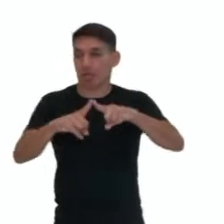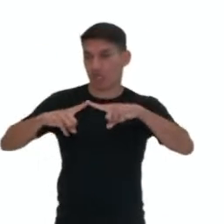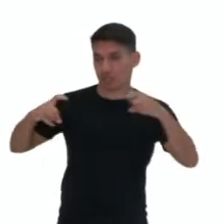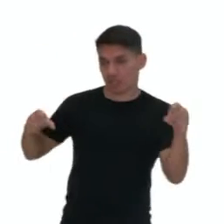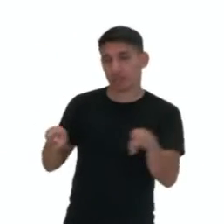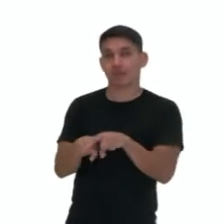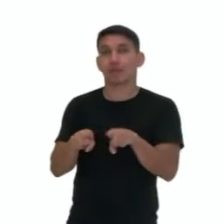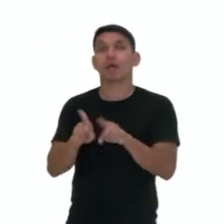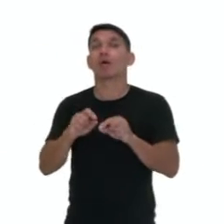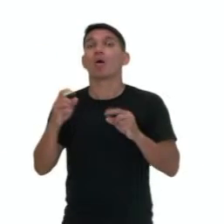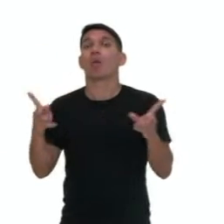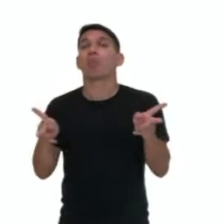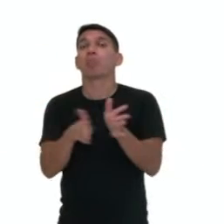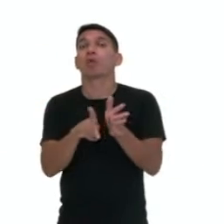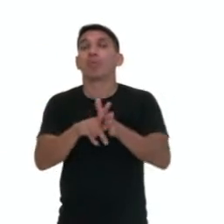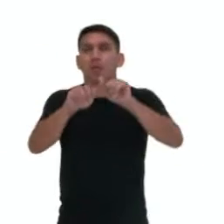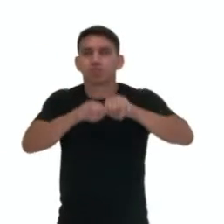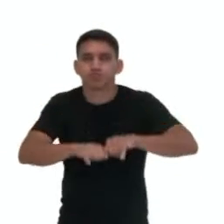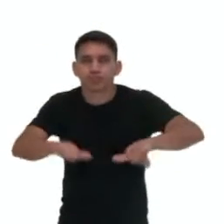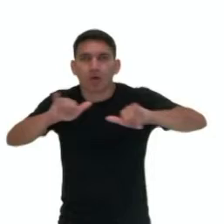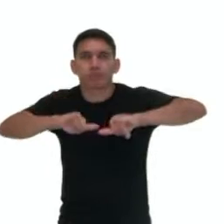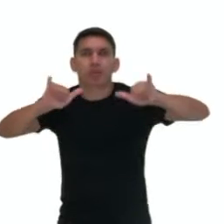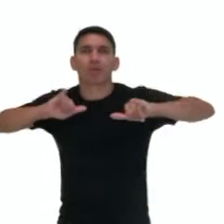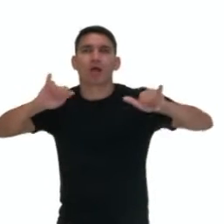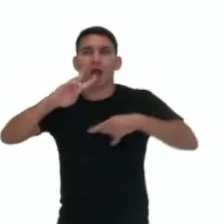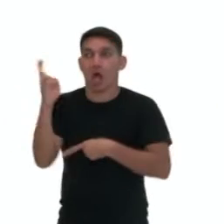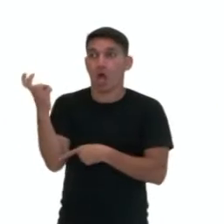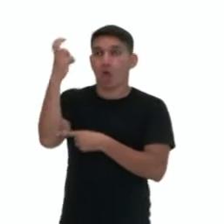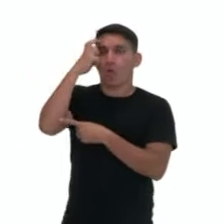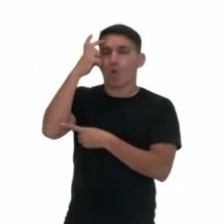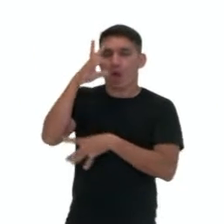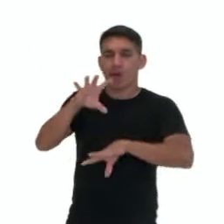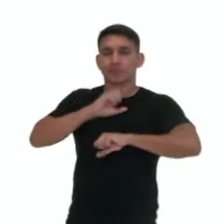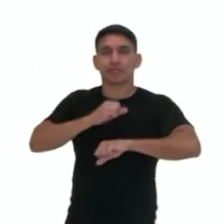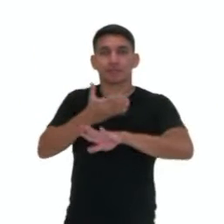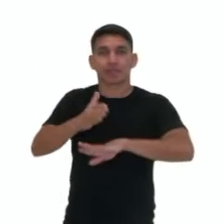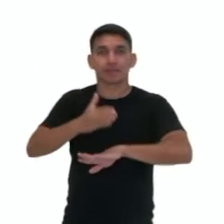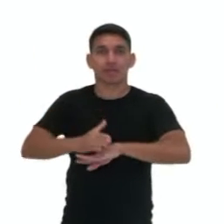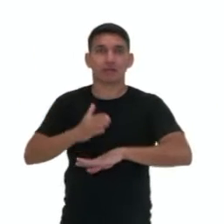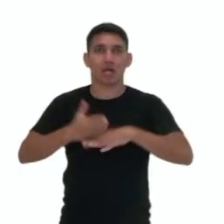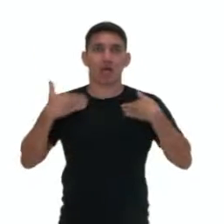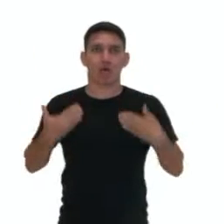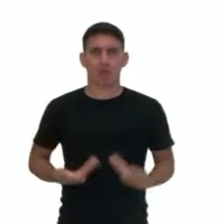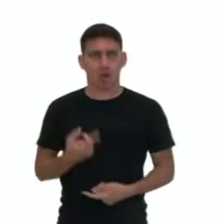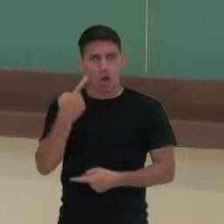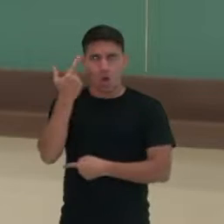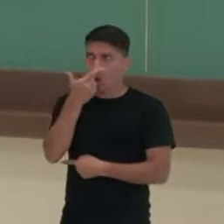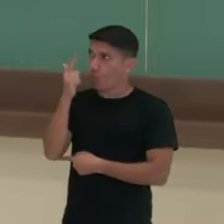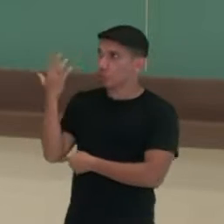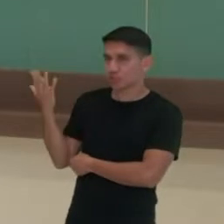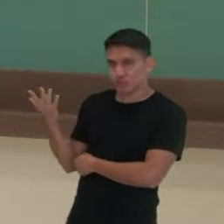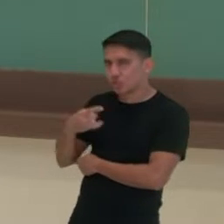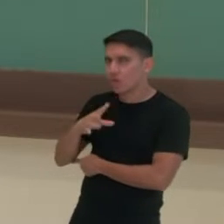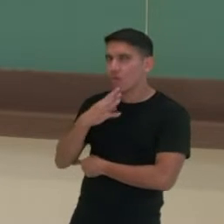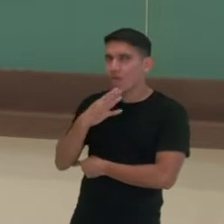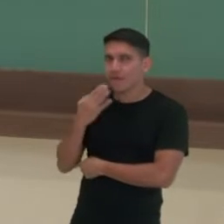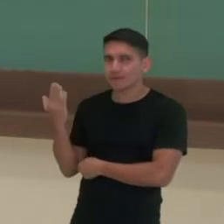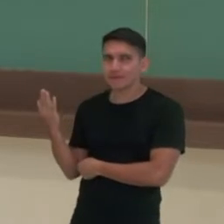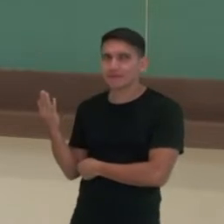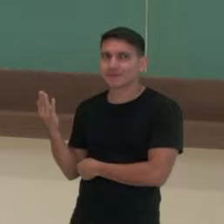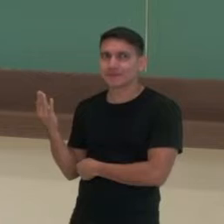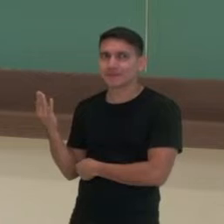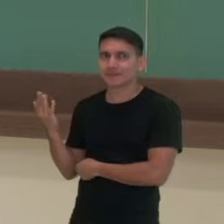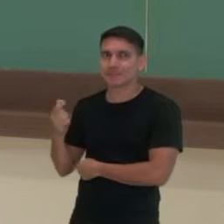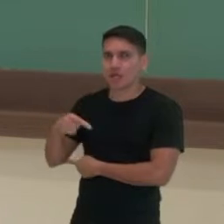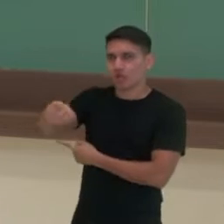indústria cultural nas práticas corporais. Aqui um outro tipo de ginástica. Vocês sabem que ginástica que é essa? Então aqui